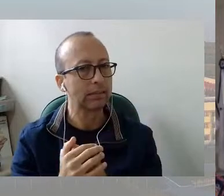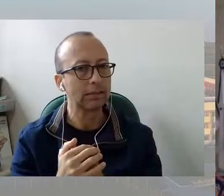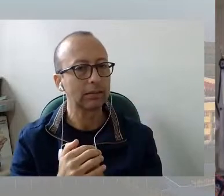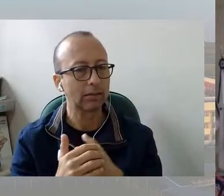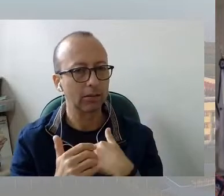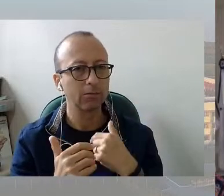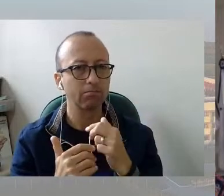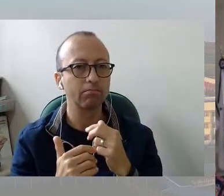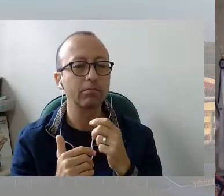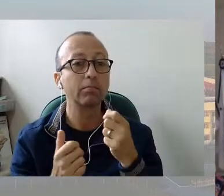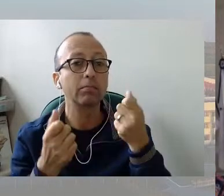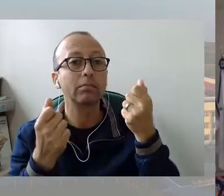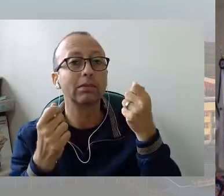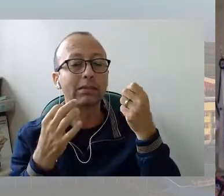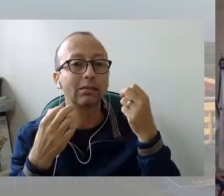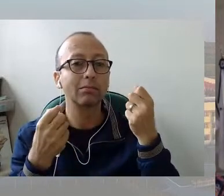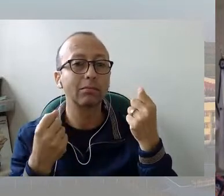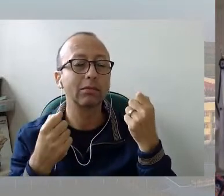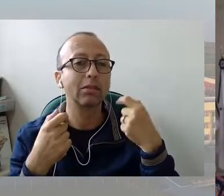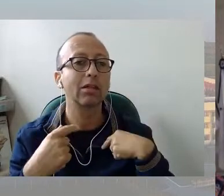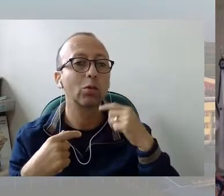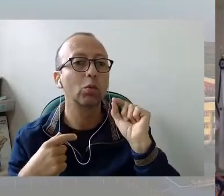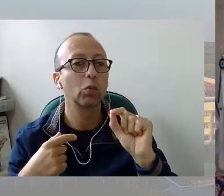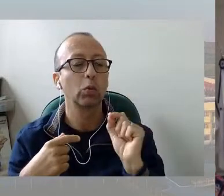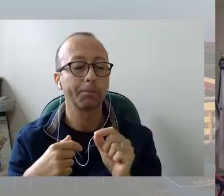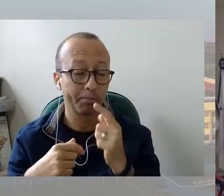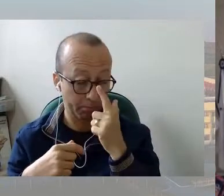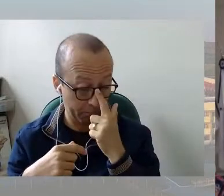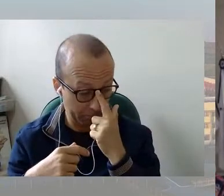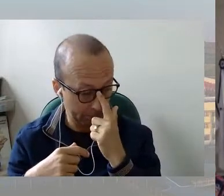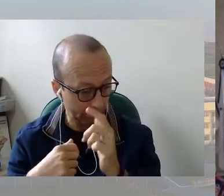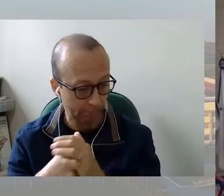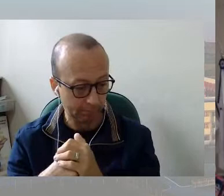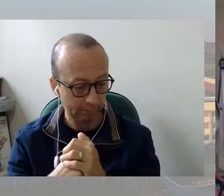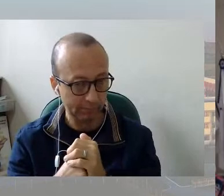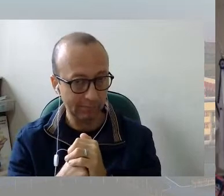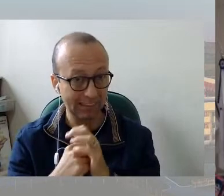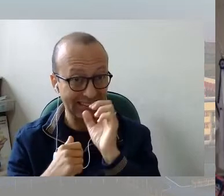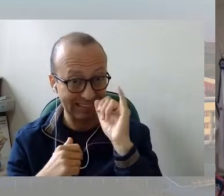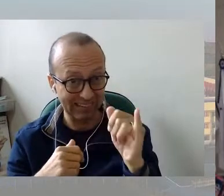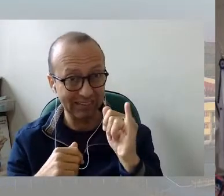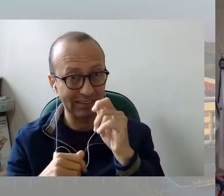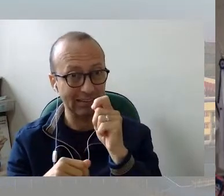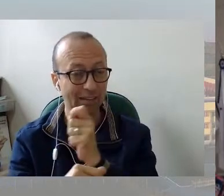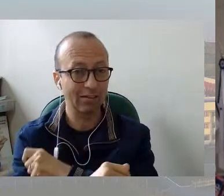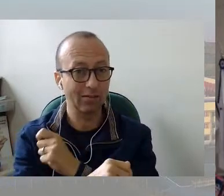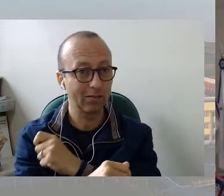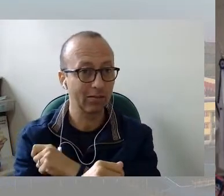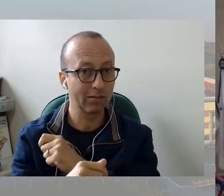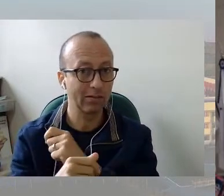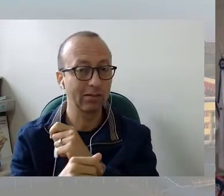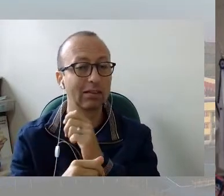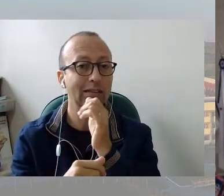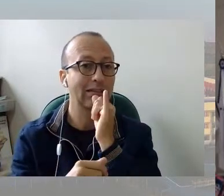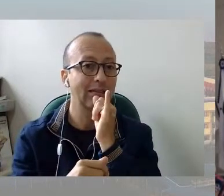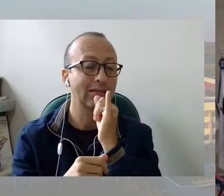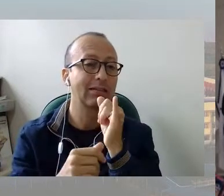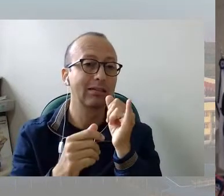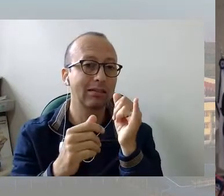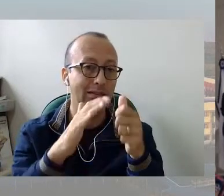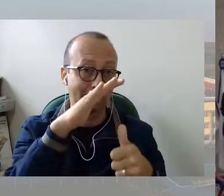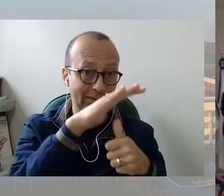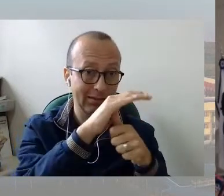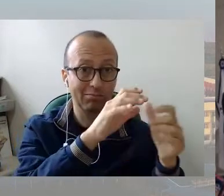que, se tivesse havido esse deslocamento da reitoria até o campus